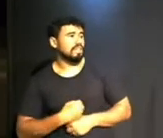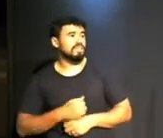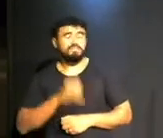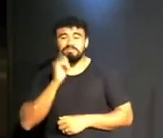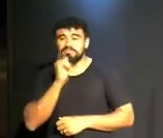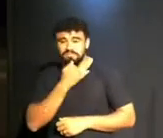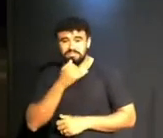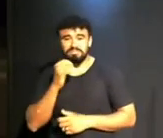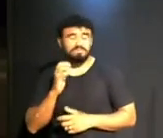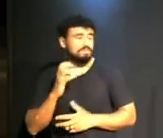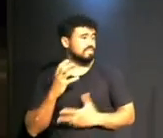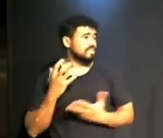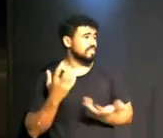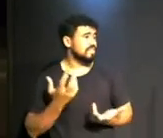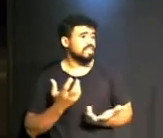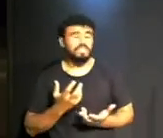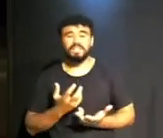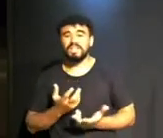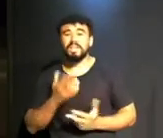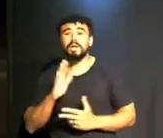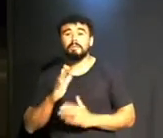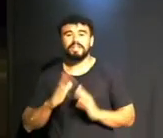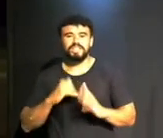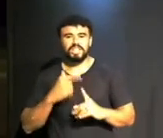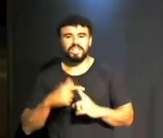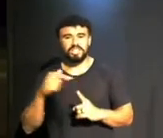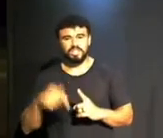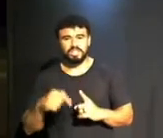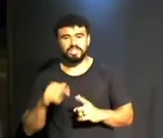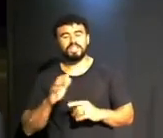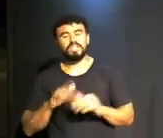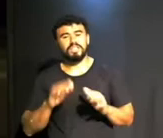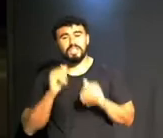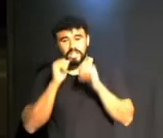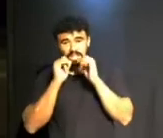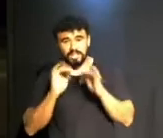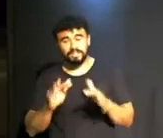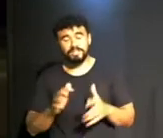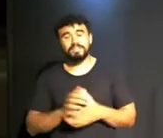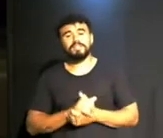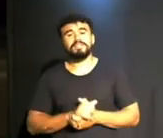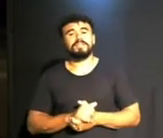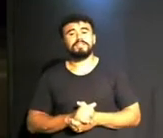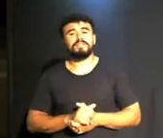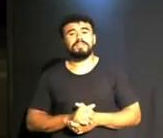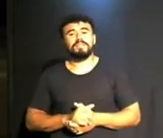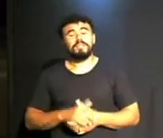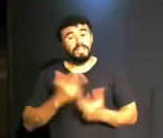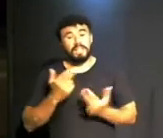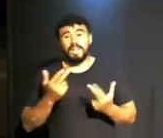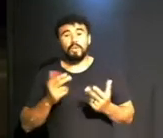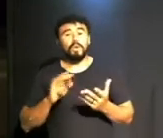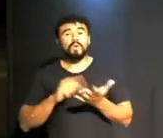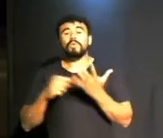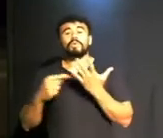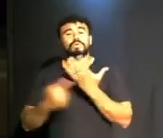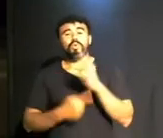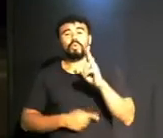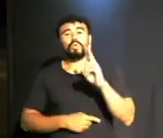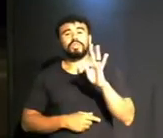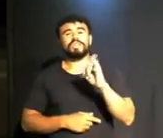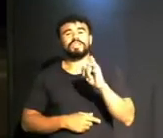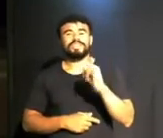gravíssimas e a nossa igreja tem sido uma incubadora que tem abençoado que tem que curar tem sido uma UTI Neonatal